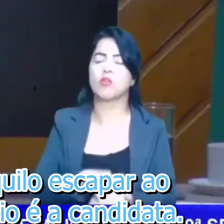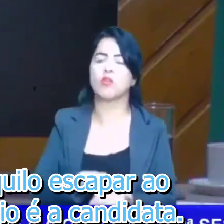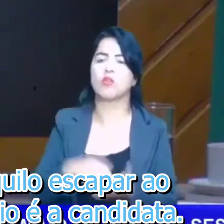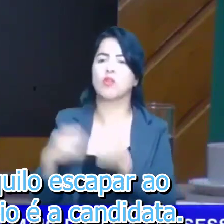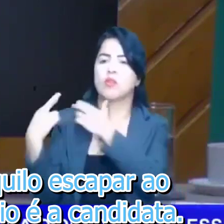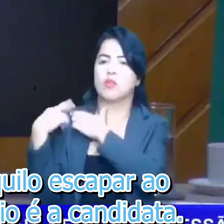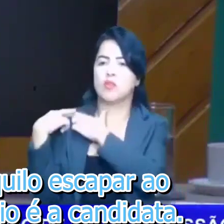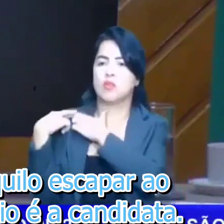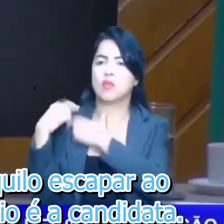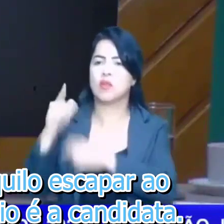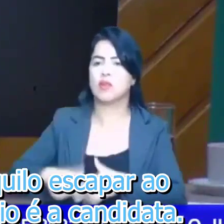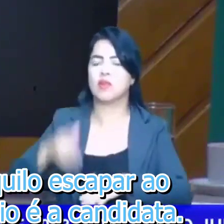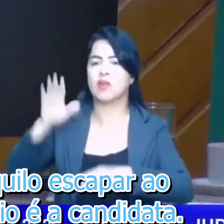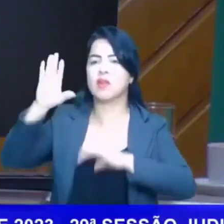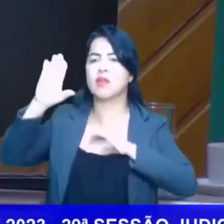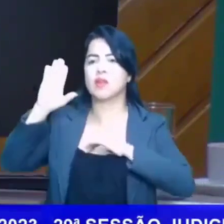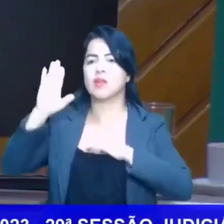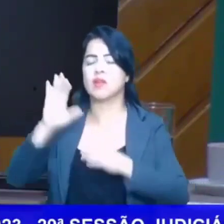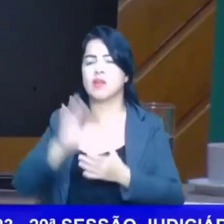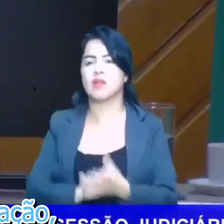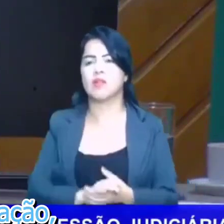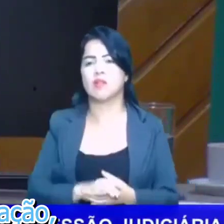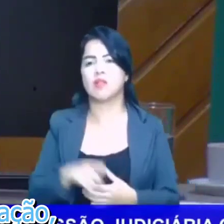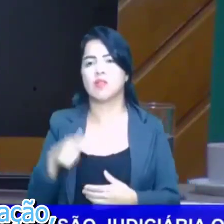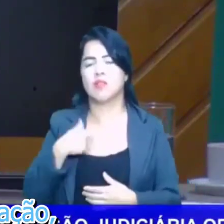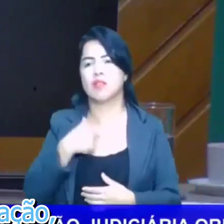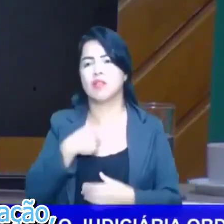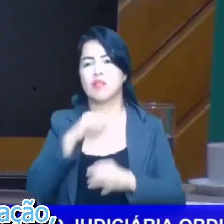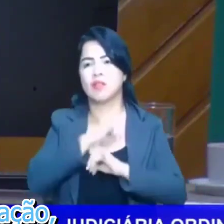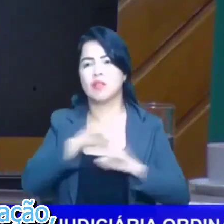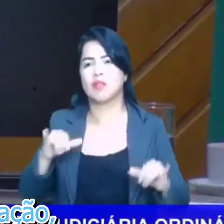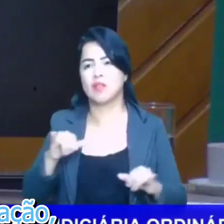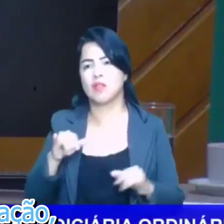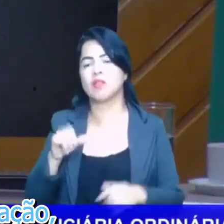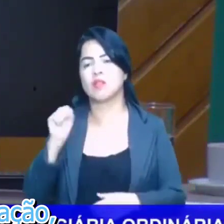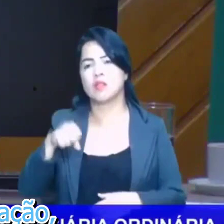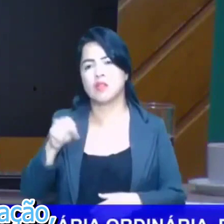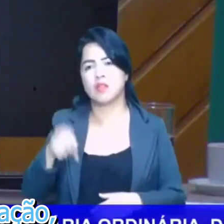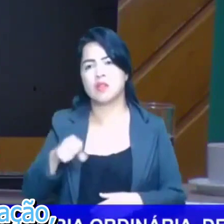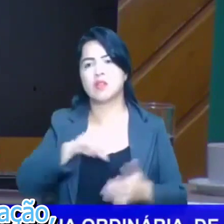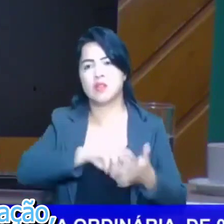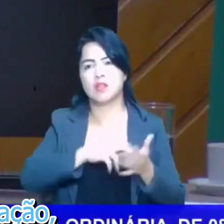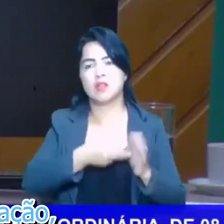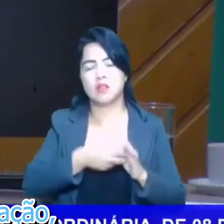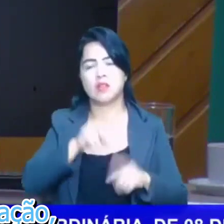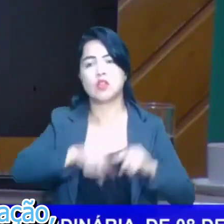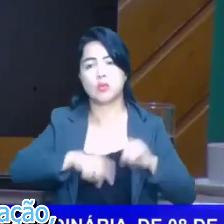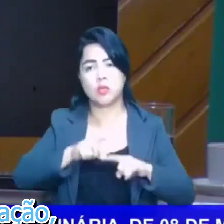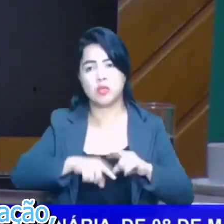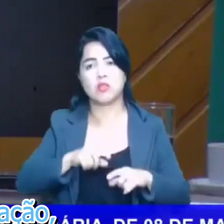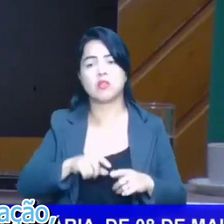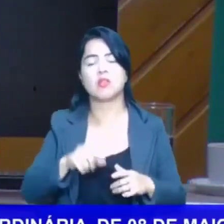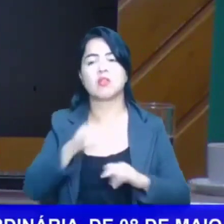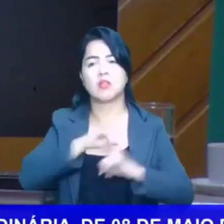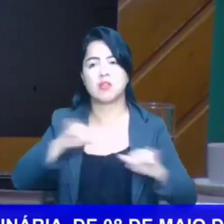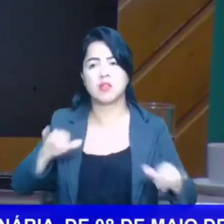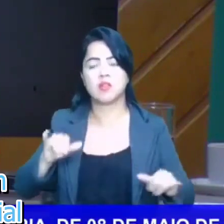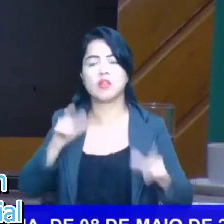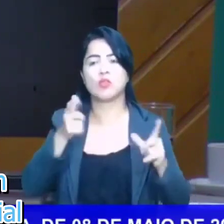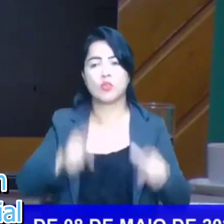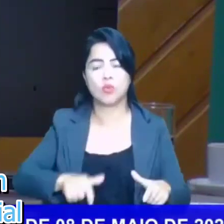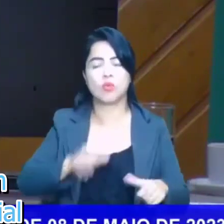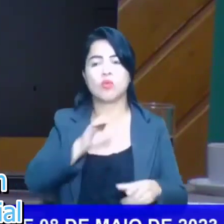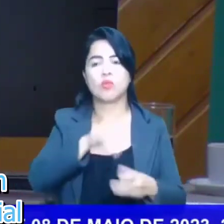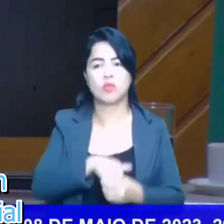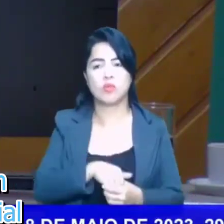por óbvio, é a candidata. Então, no caso em comento, como dito, há um significativo material de campanha em local de votação,